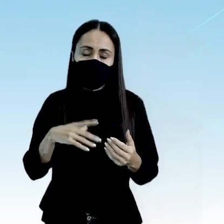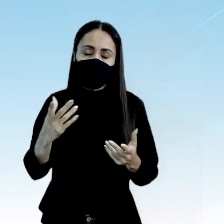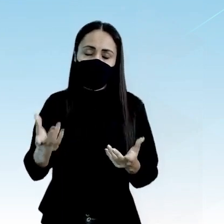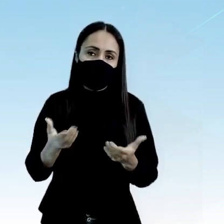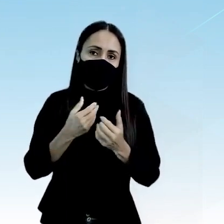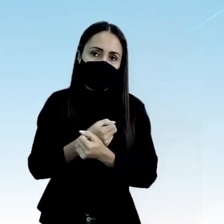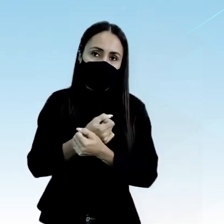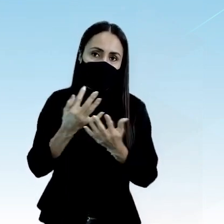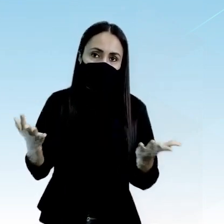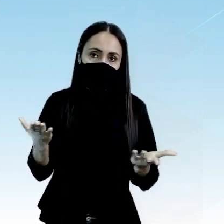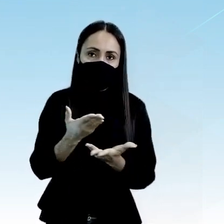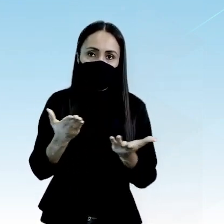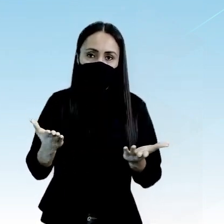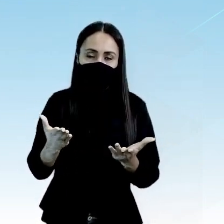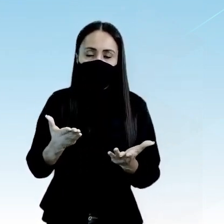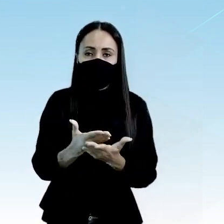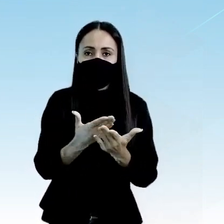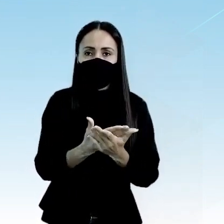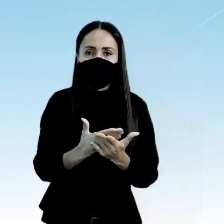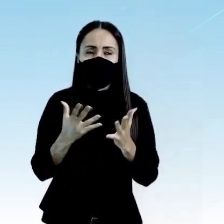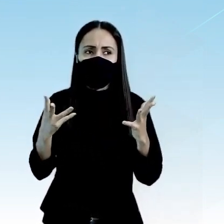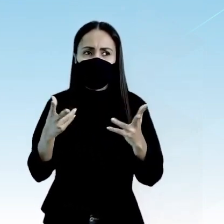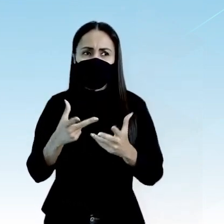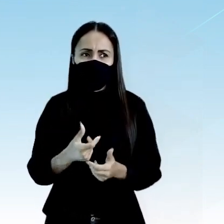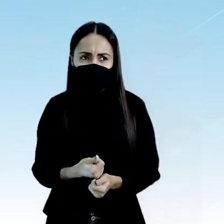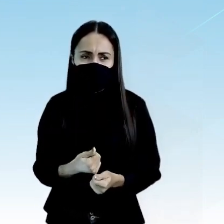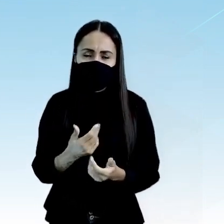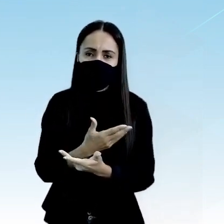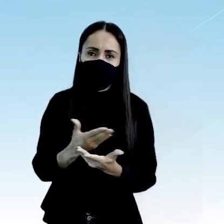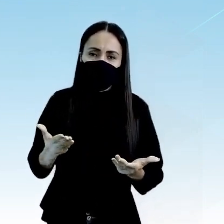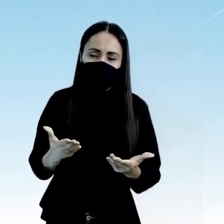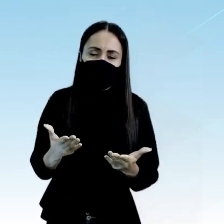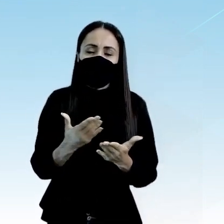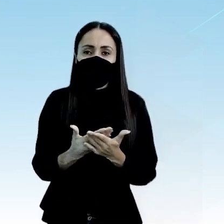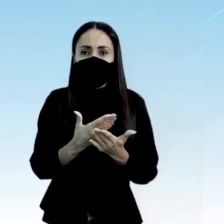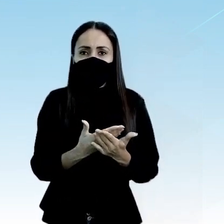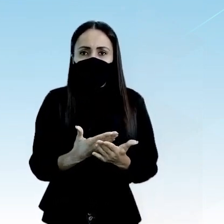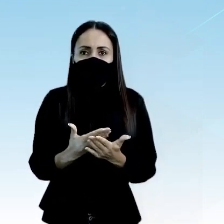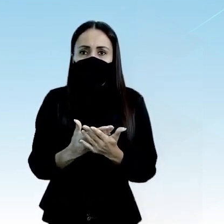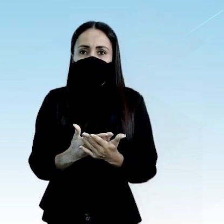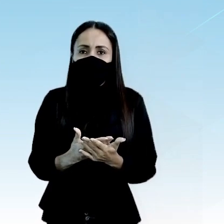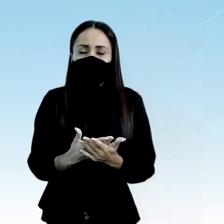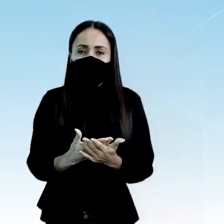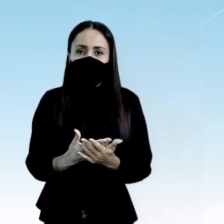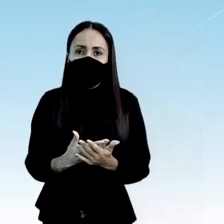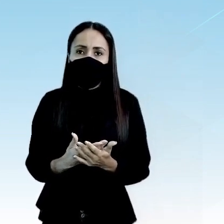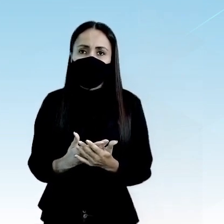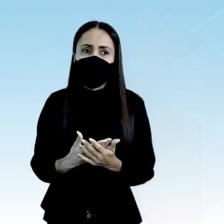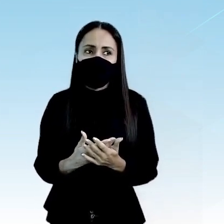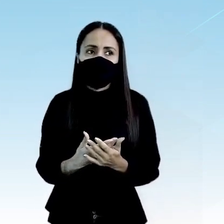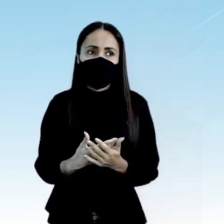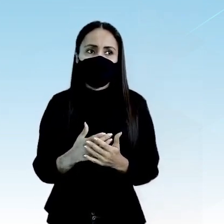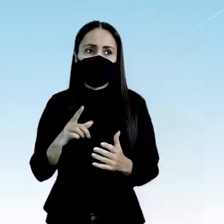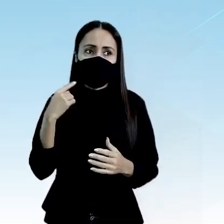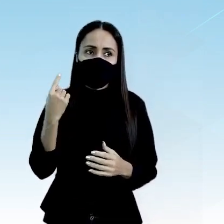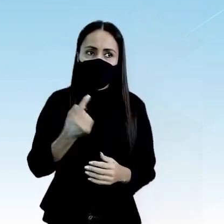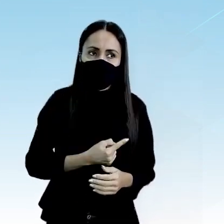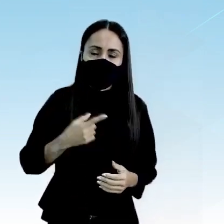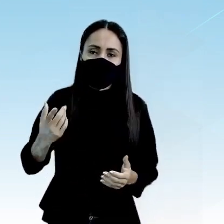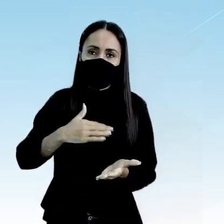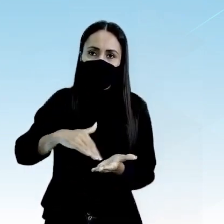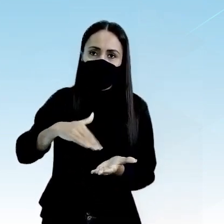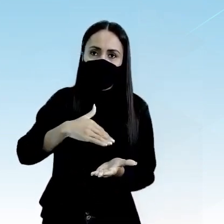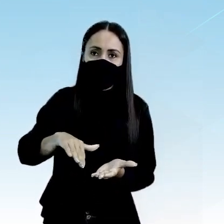vocês essa aula magnífica, sensacional, não é isso? Que foi uma aula criada, não é? Por nós da Secretaria